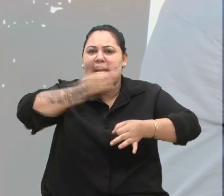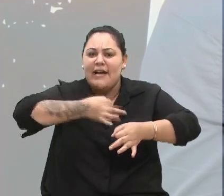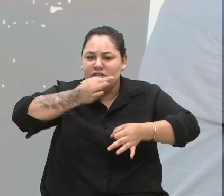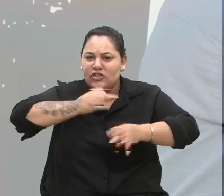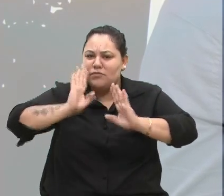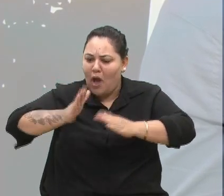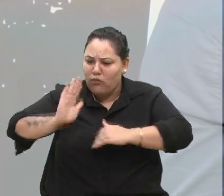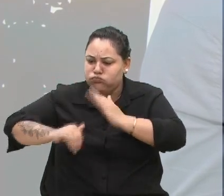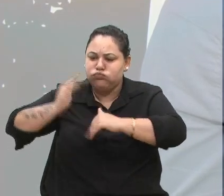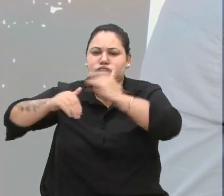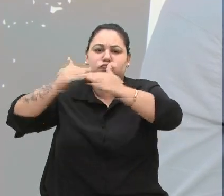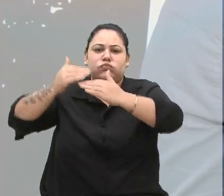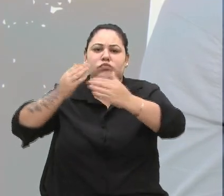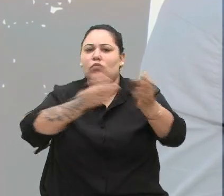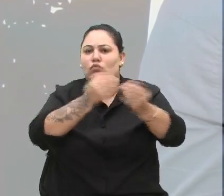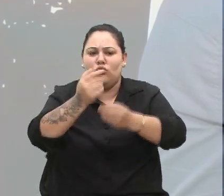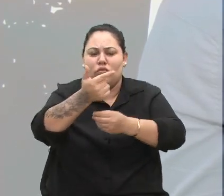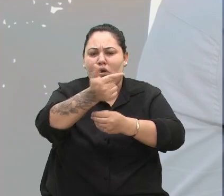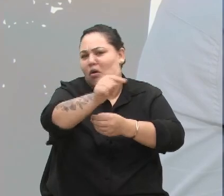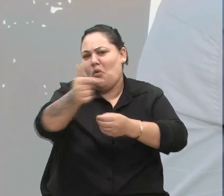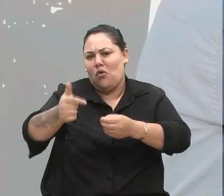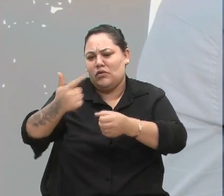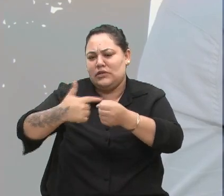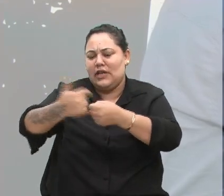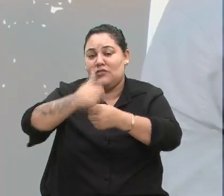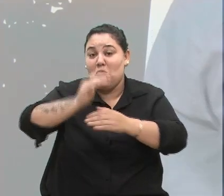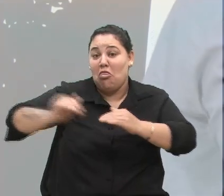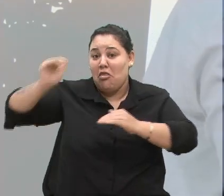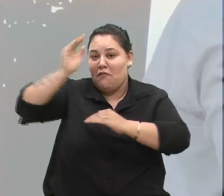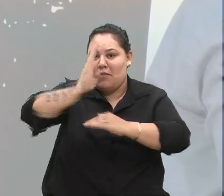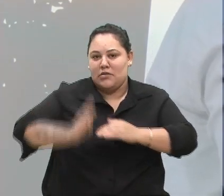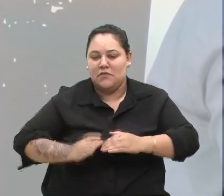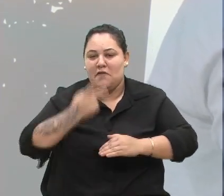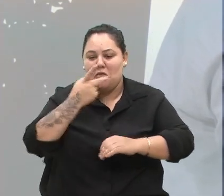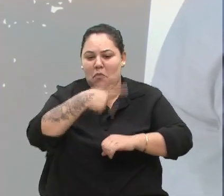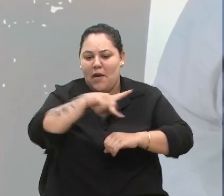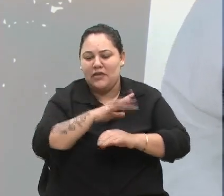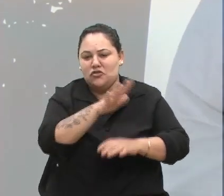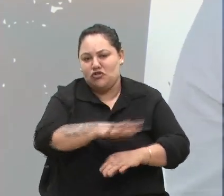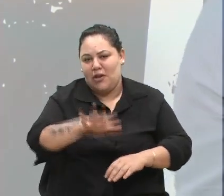está à frente de muitas outras cidades a nível de Brasil. Vereador, obrigado pela